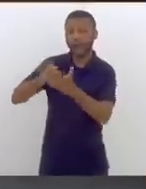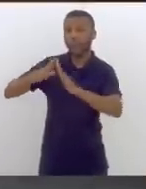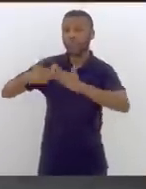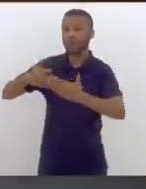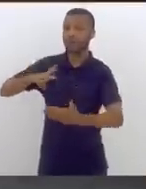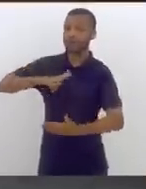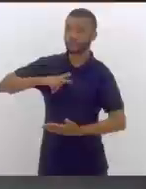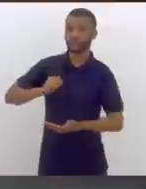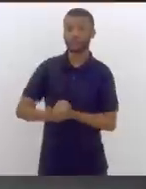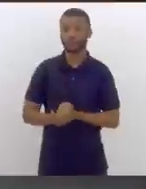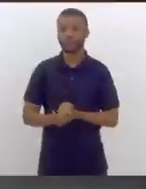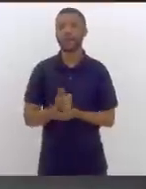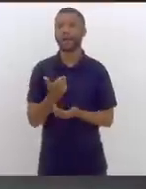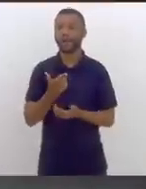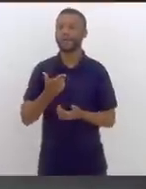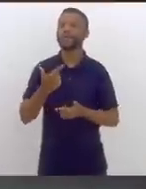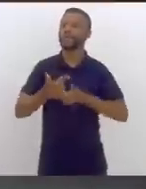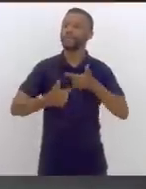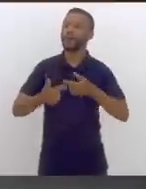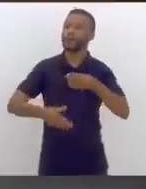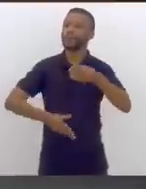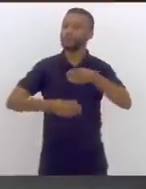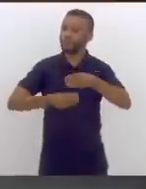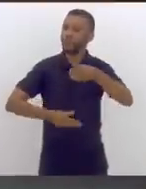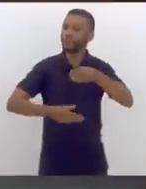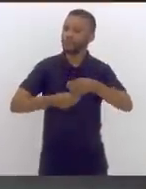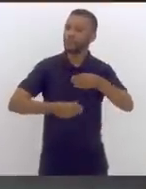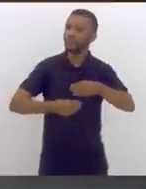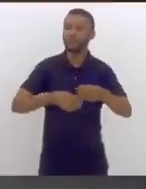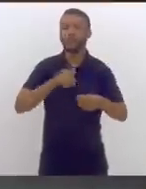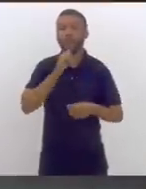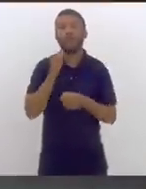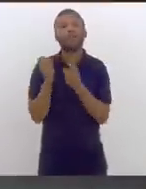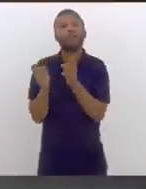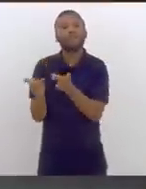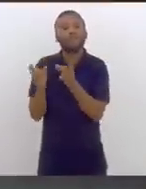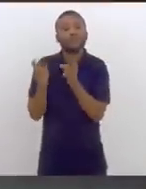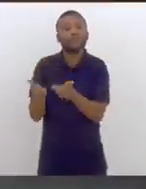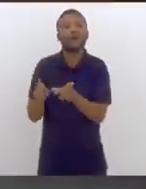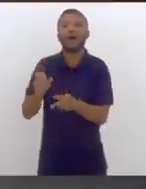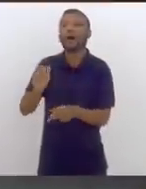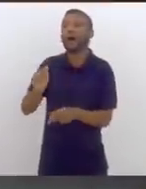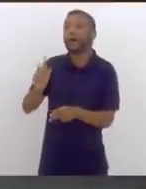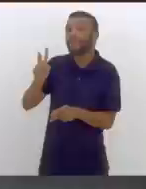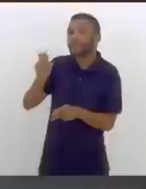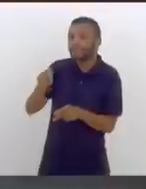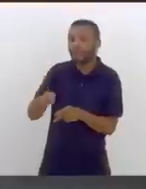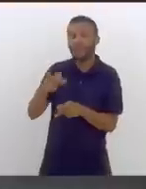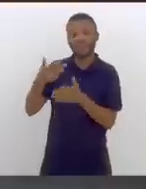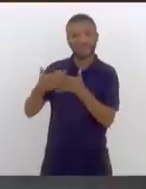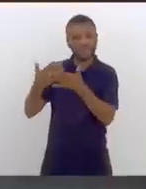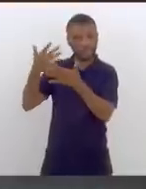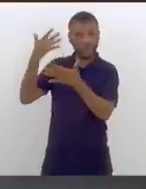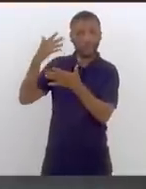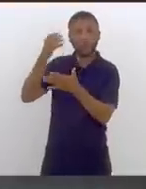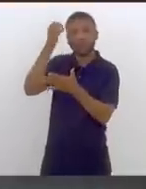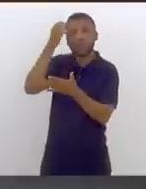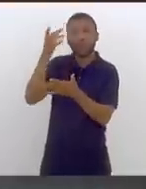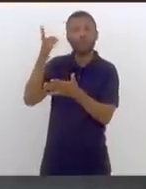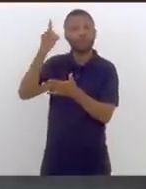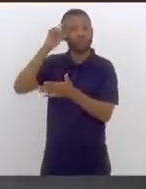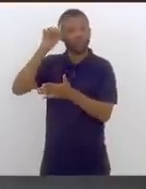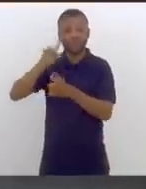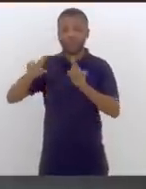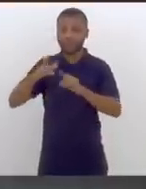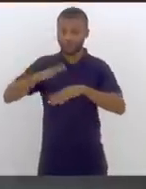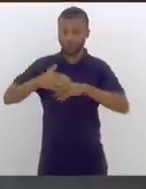tem um Rastro antigamente na minha época eu acompanhava Kombi da Avon no meu carro para poder ganhar na época não lembro quanto era a diária mas eu ia com